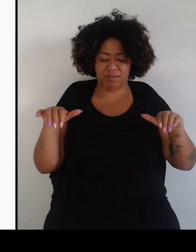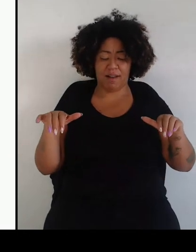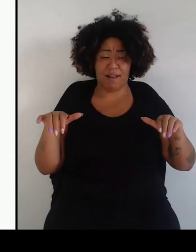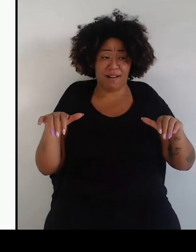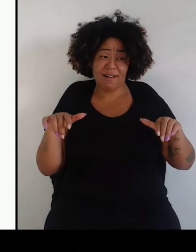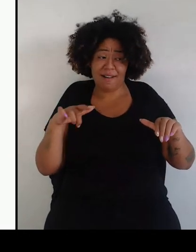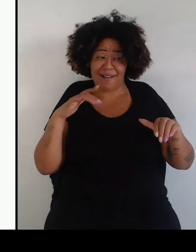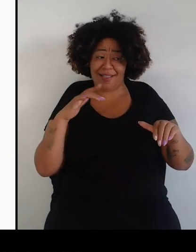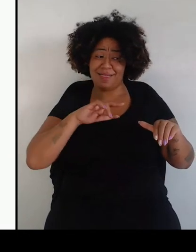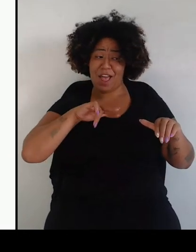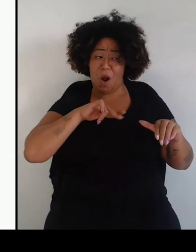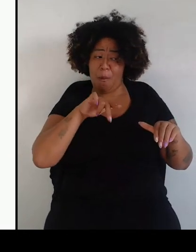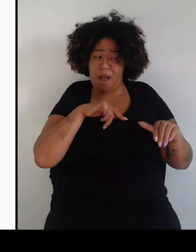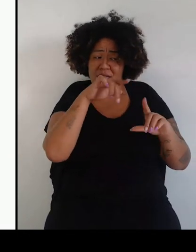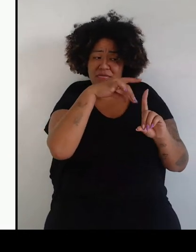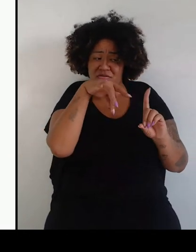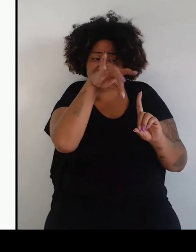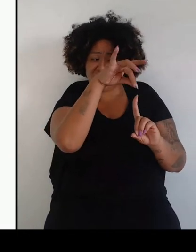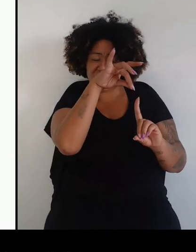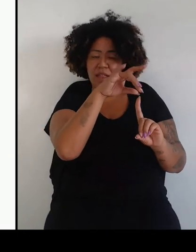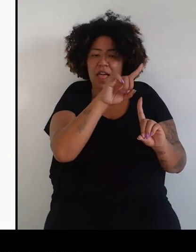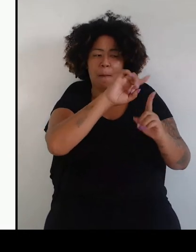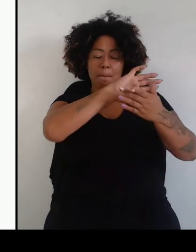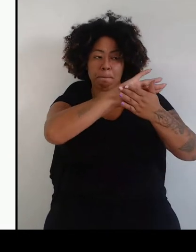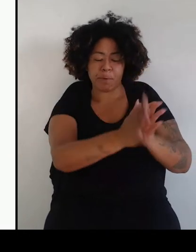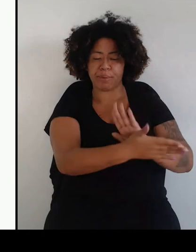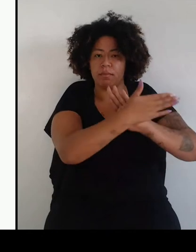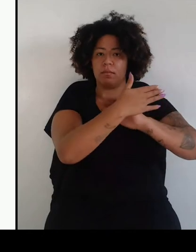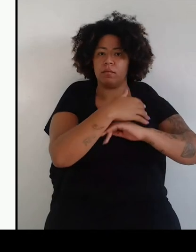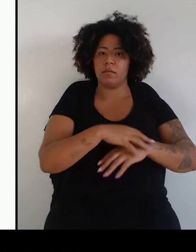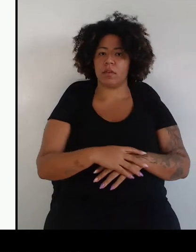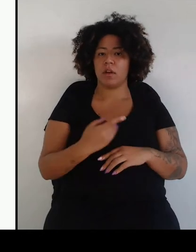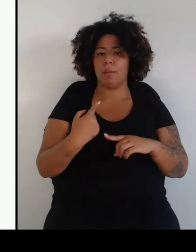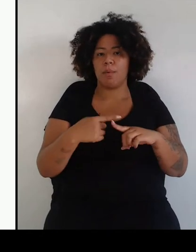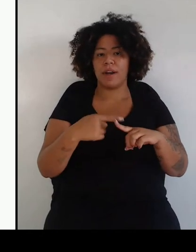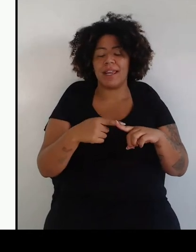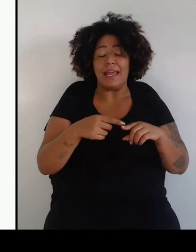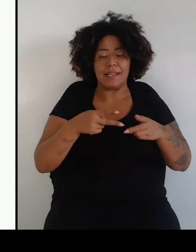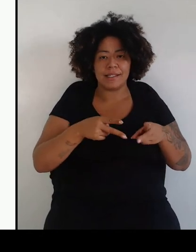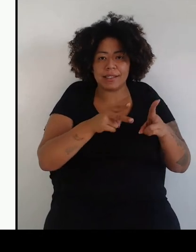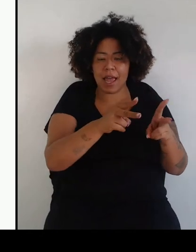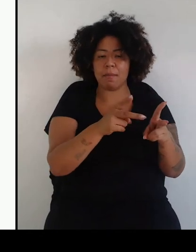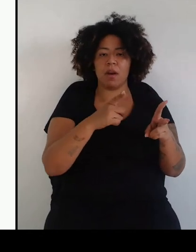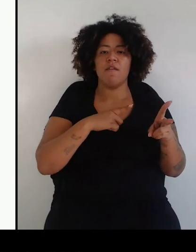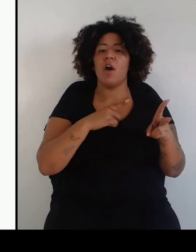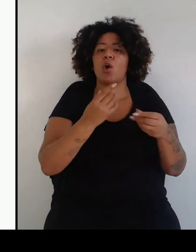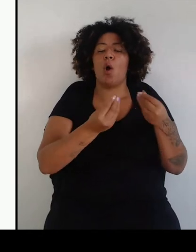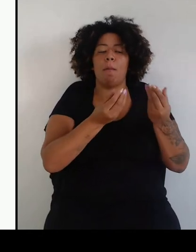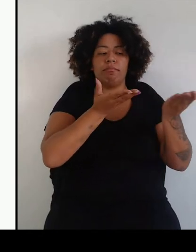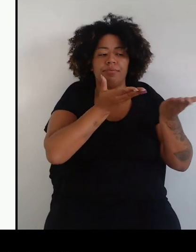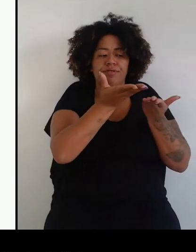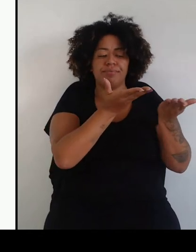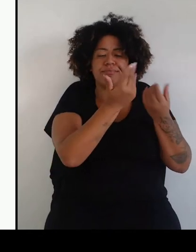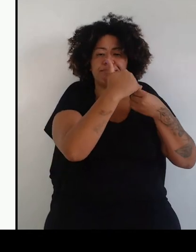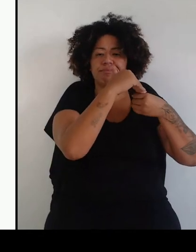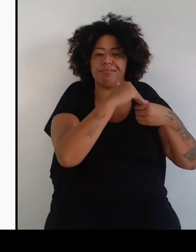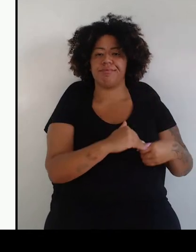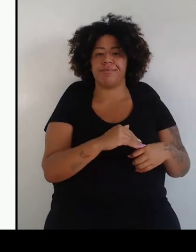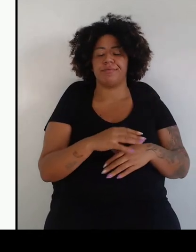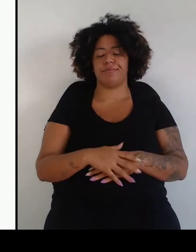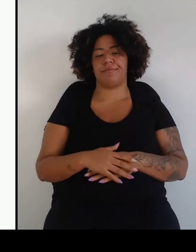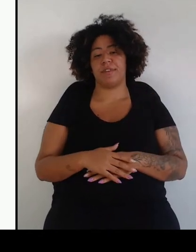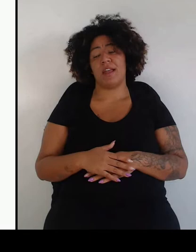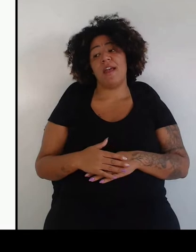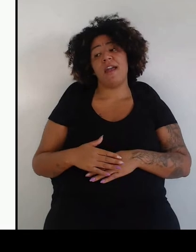como uma Retribuição pelo tratamento que ele recebeu do seu próprio pai entrevistas e na sua biografia